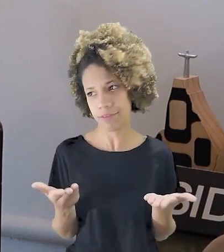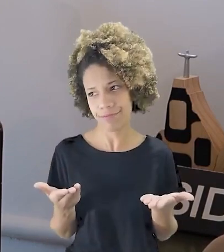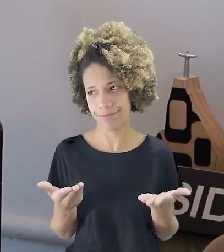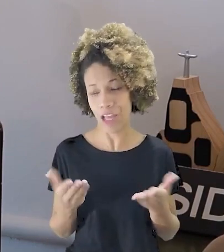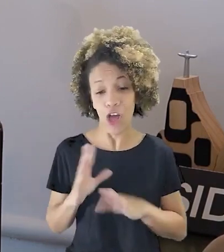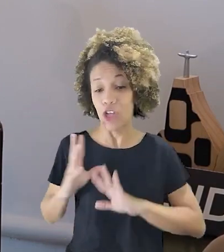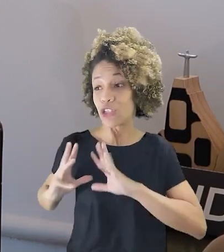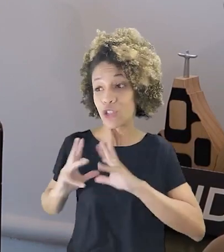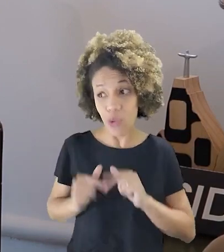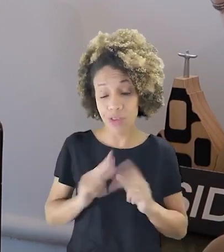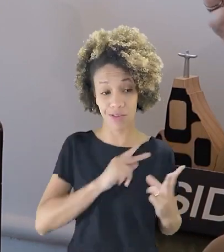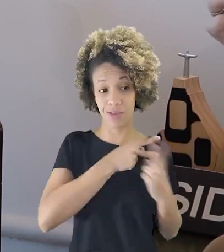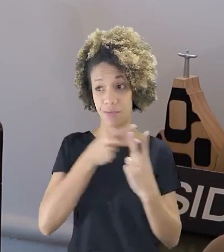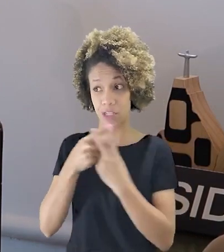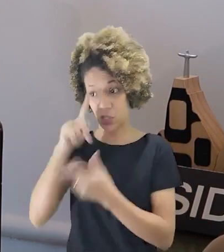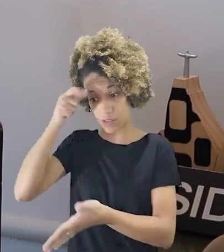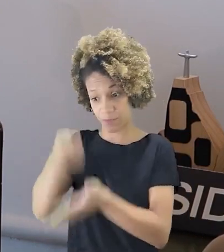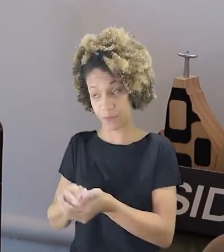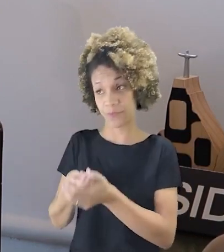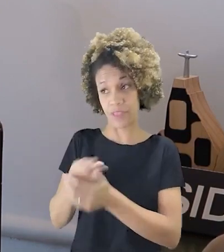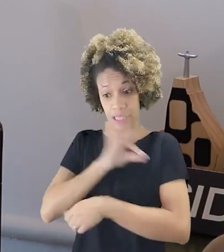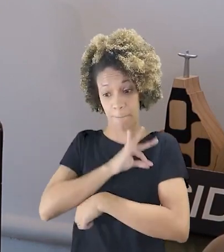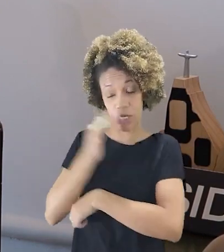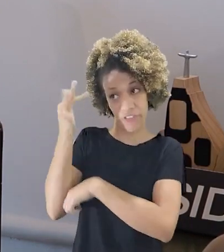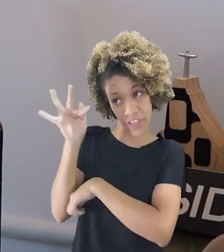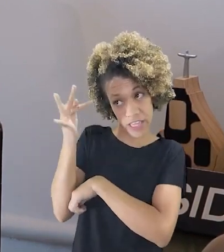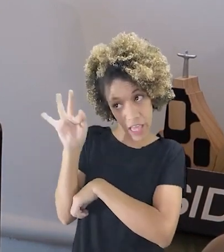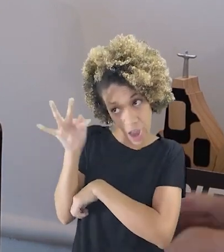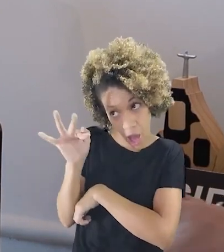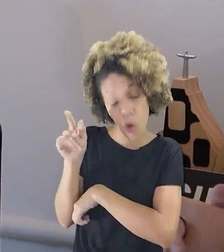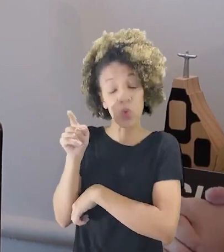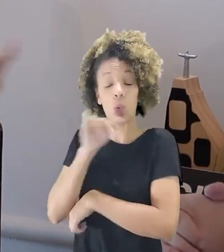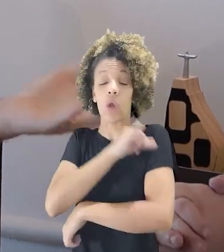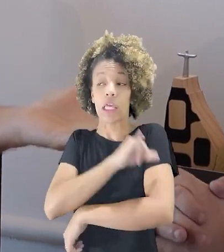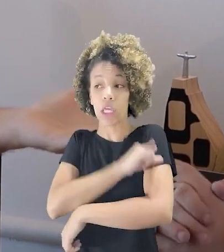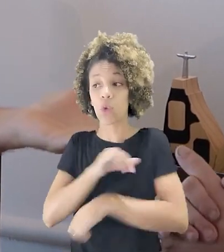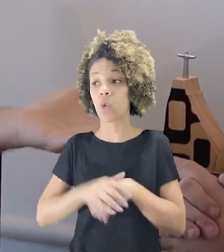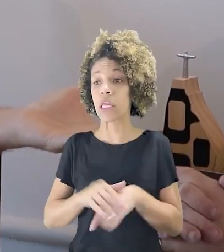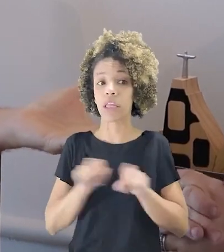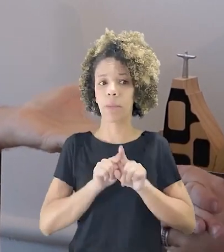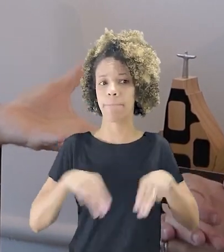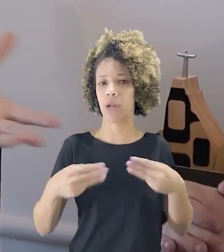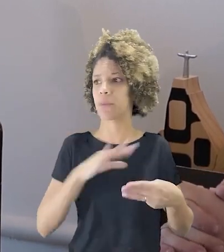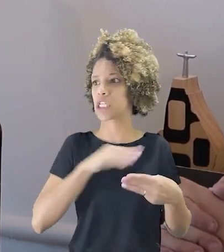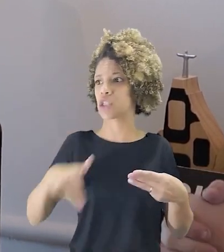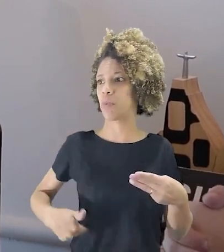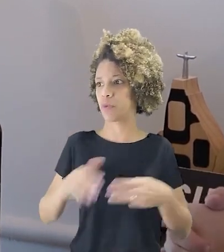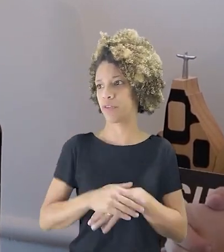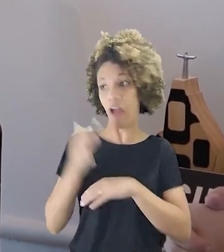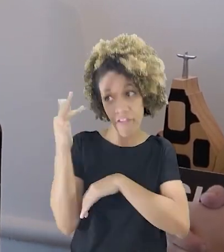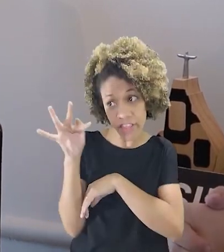eram prisões conduzidas pela Superintendência Regional da Polícia Federal no Rio e pelo Ministério Público